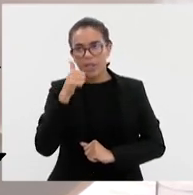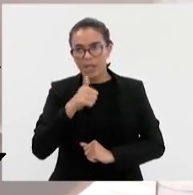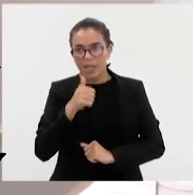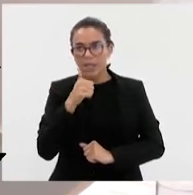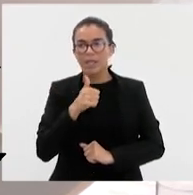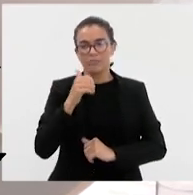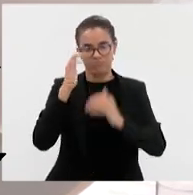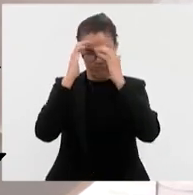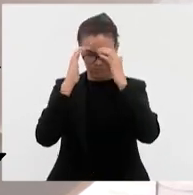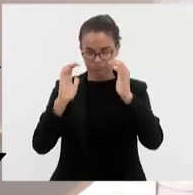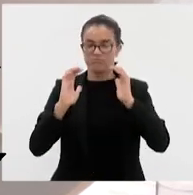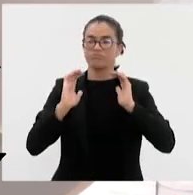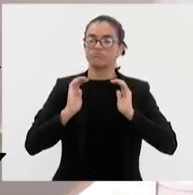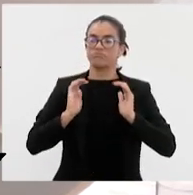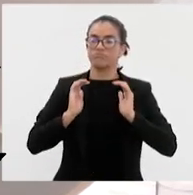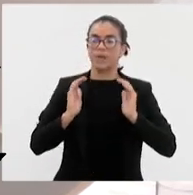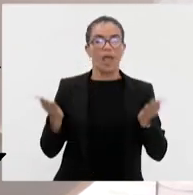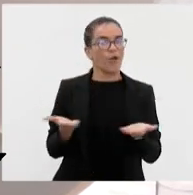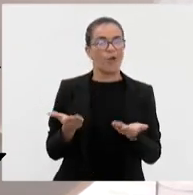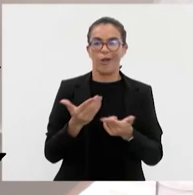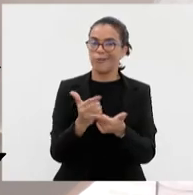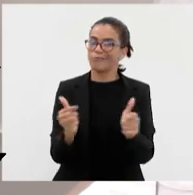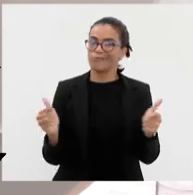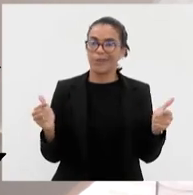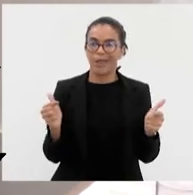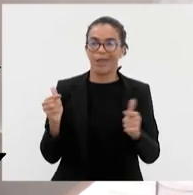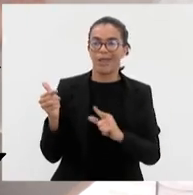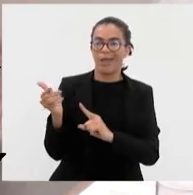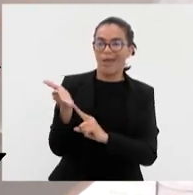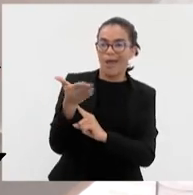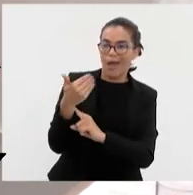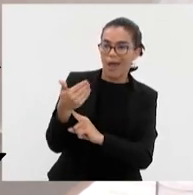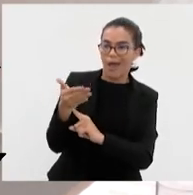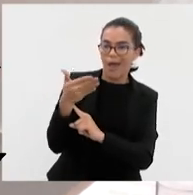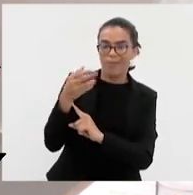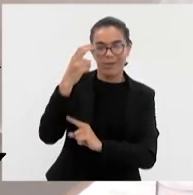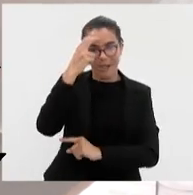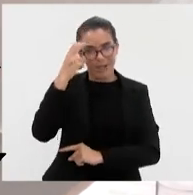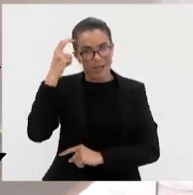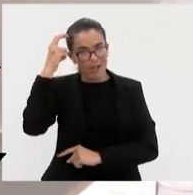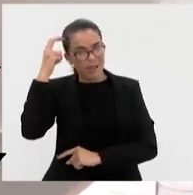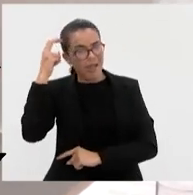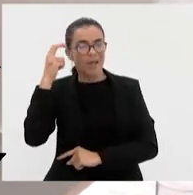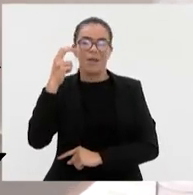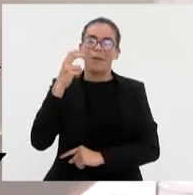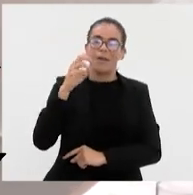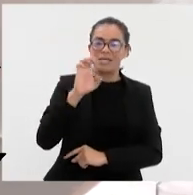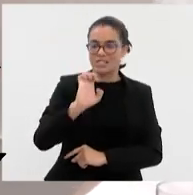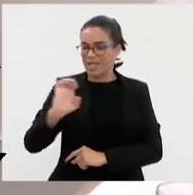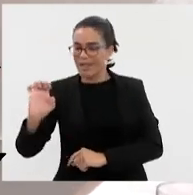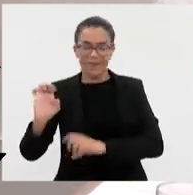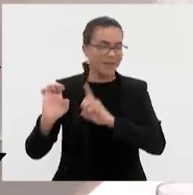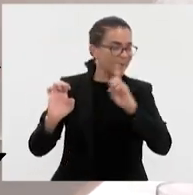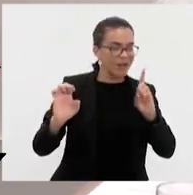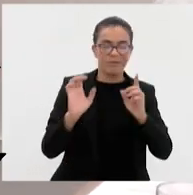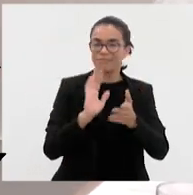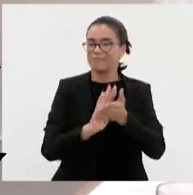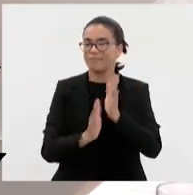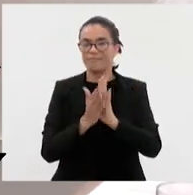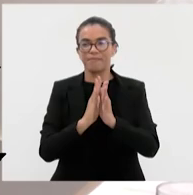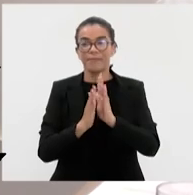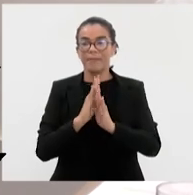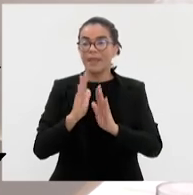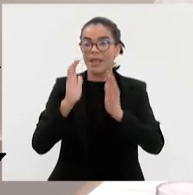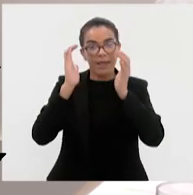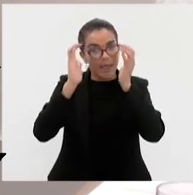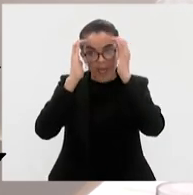sejamos respeitadas, que não está acontecendo. Apesar de bandeira, pode ser a Verônica, do PT, do pessoal, todo mundo vai querer defender as mulheres. Eu não tenho dúvida disso, porque